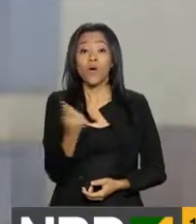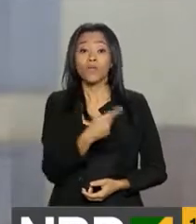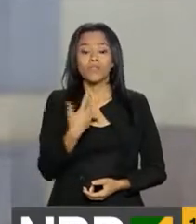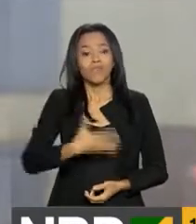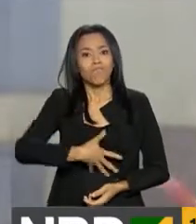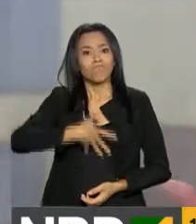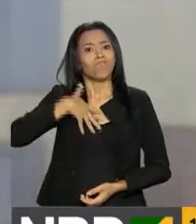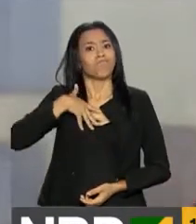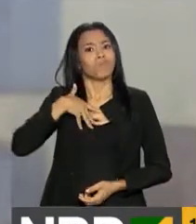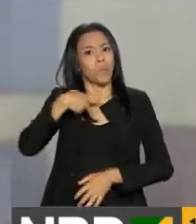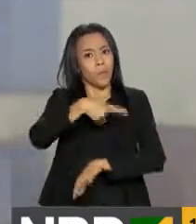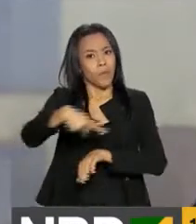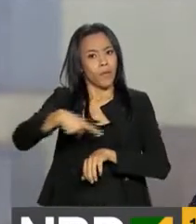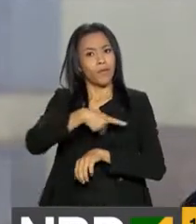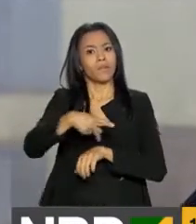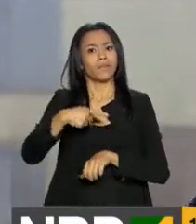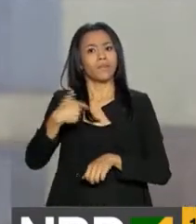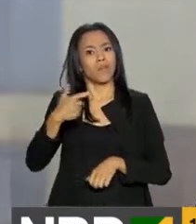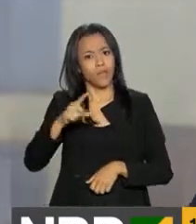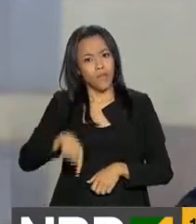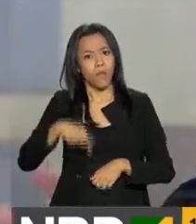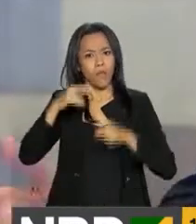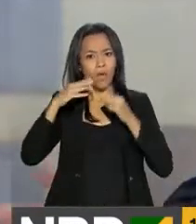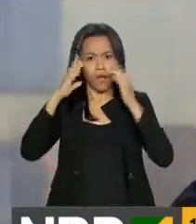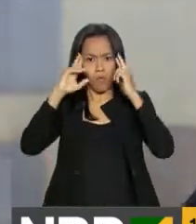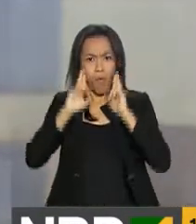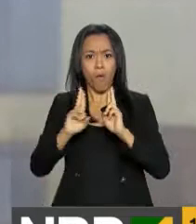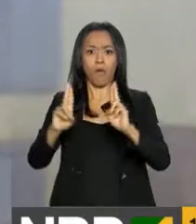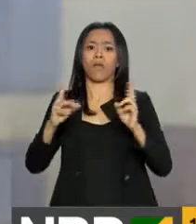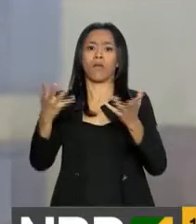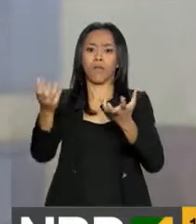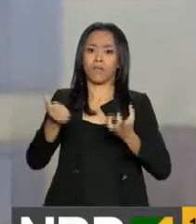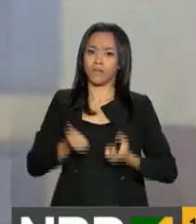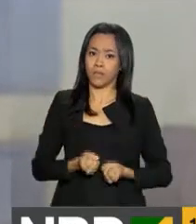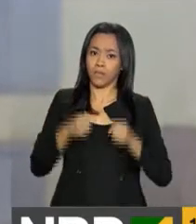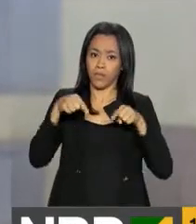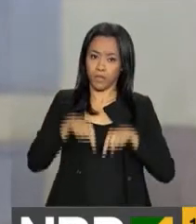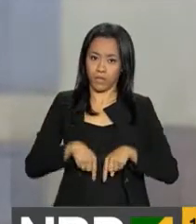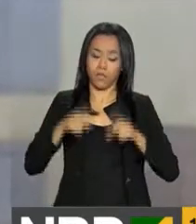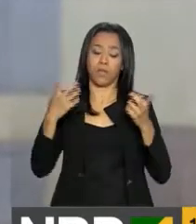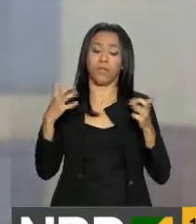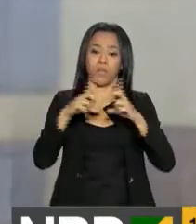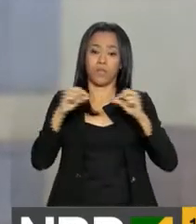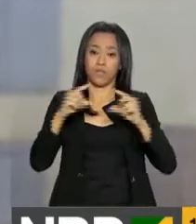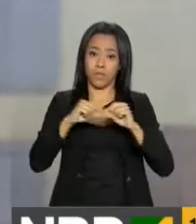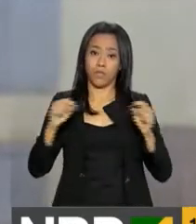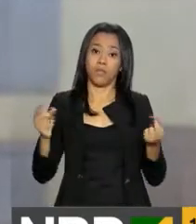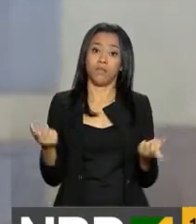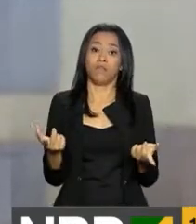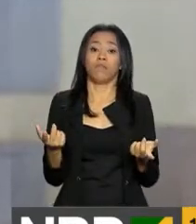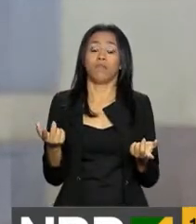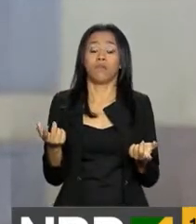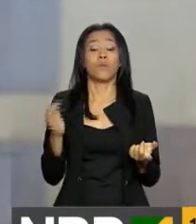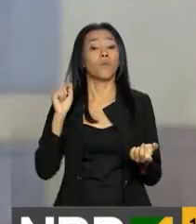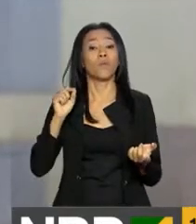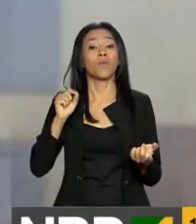honra extraordinária para Brasília, governador Hollenberg, e para o Brasil, não é, que nós estejamos